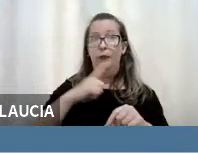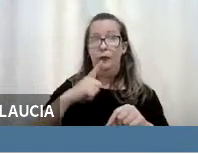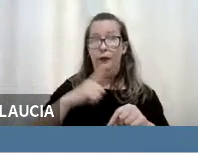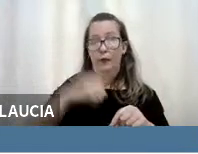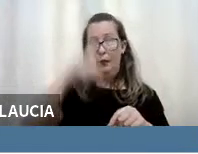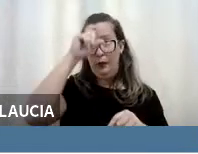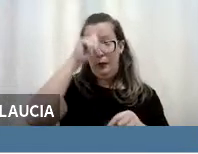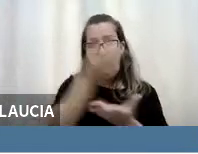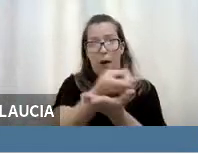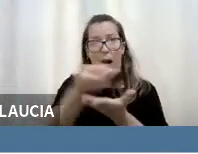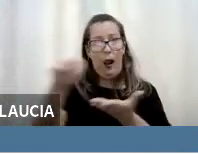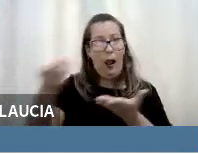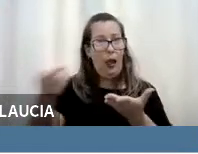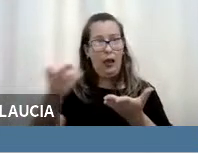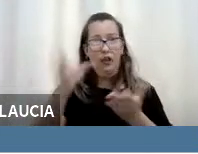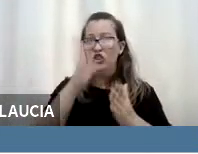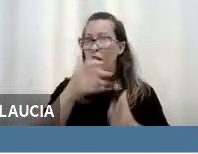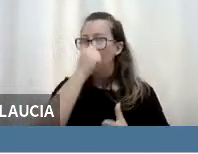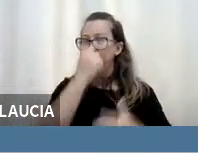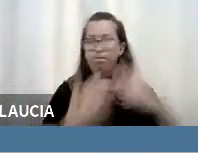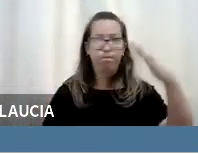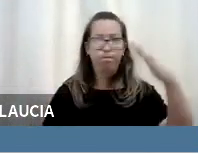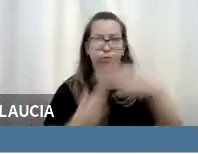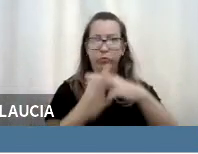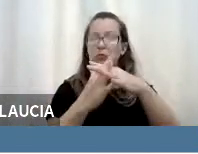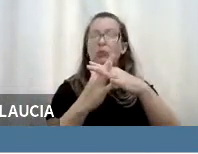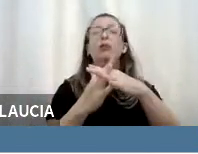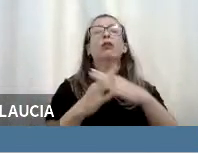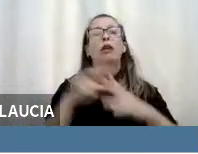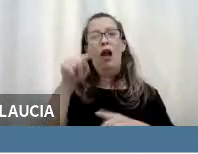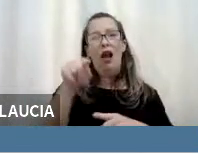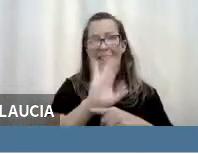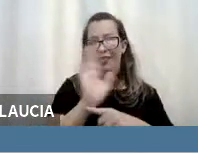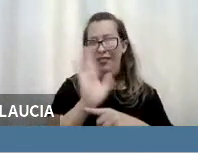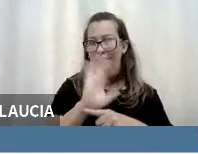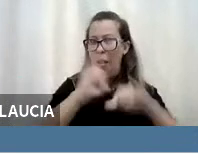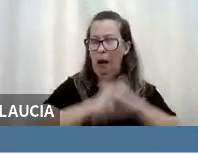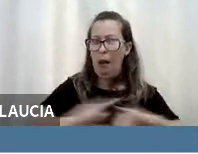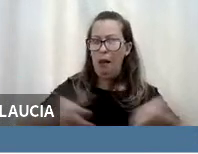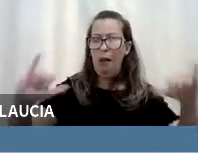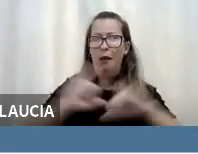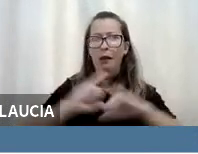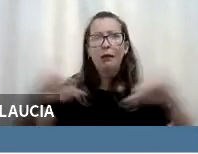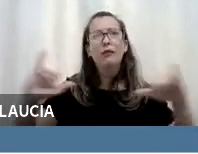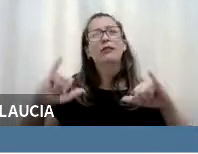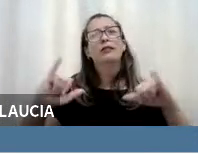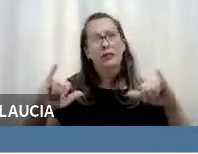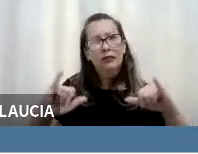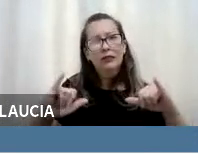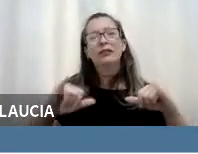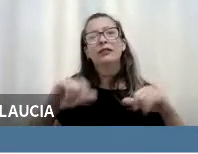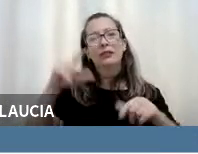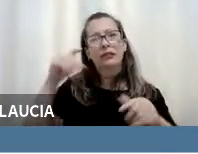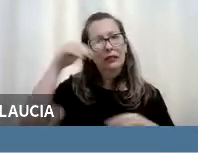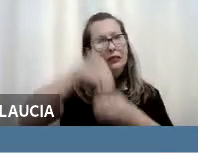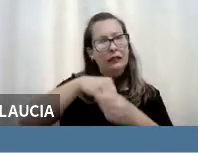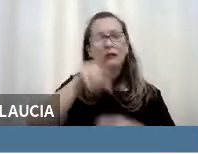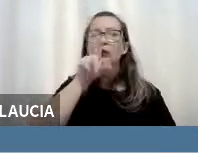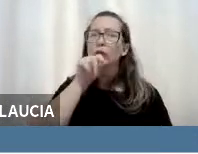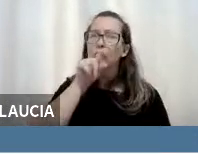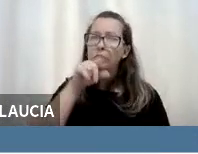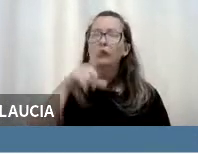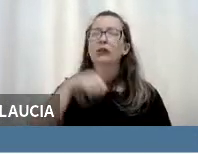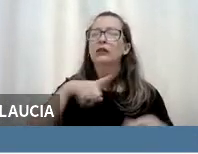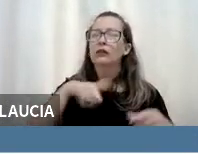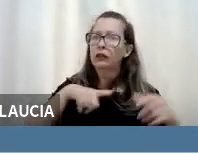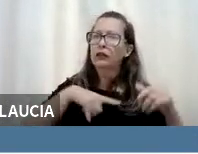no limite, né? E esse vídeo viralizou bastante no Twitter, com um alcance muito